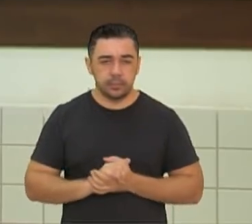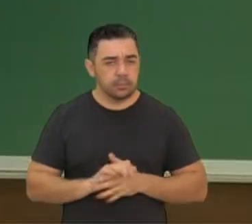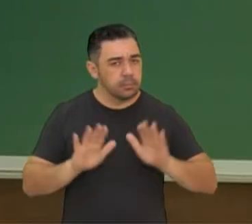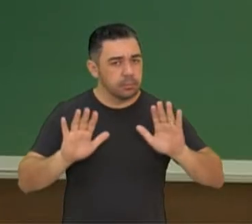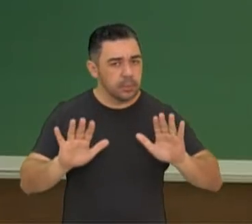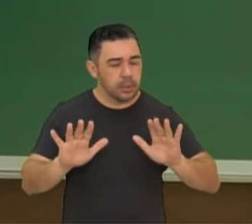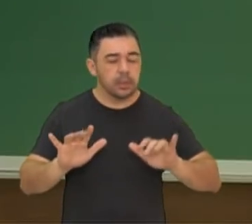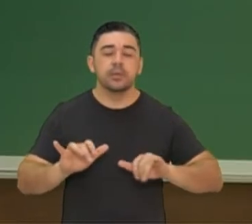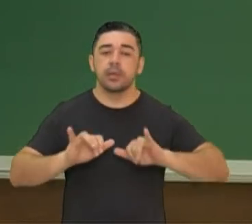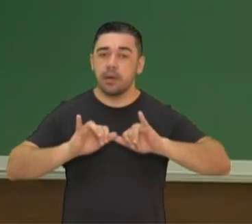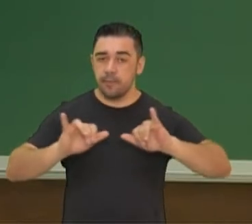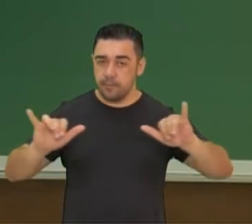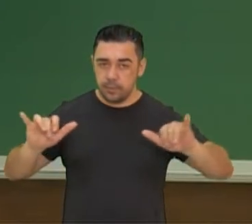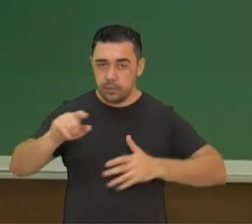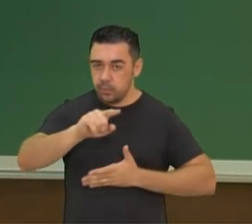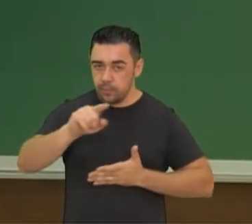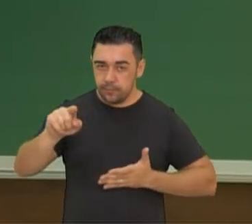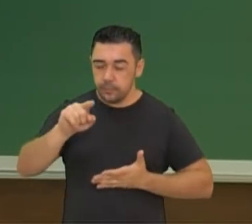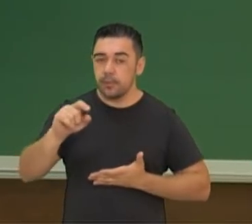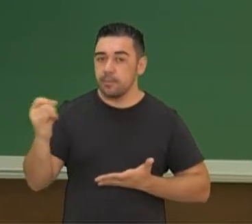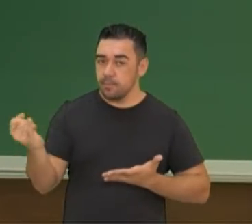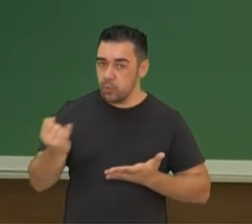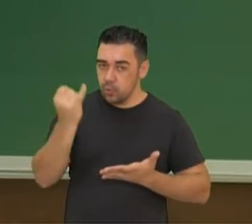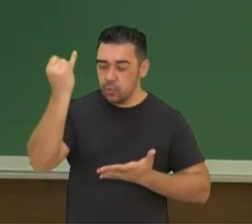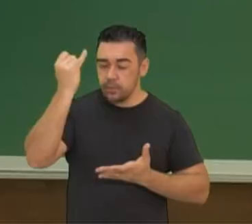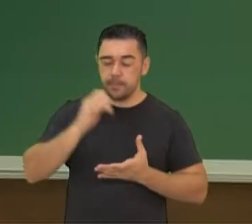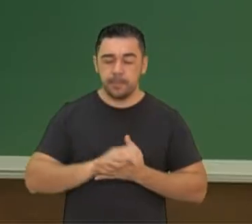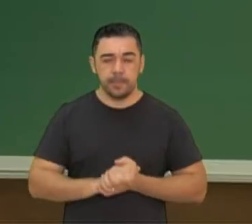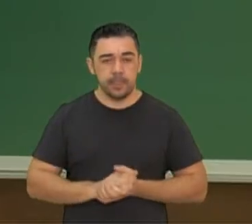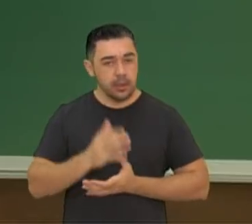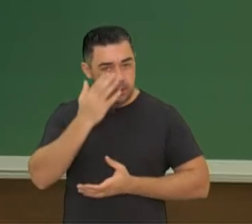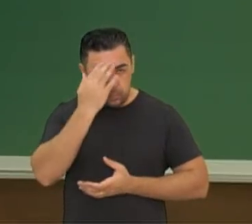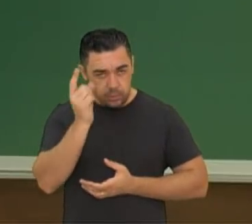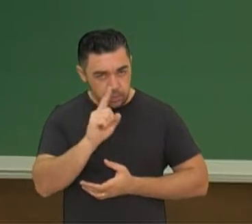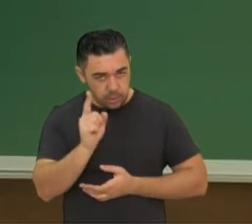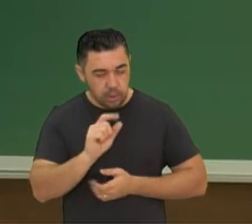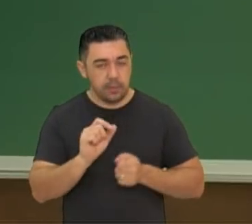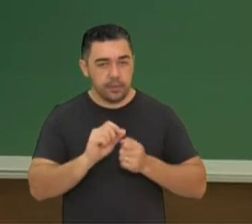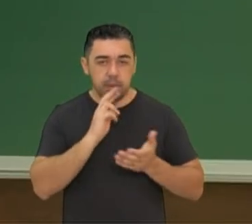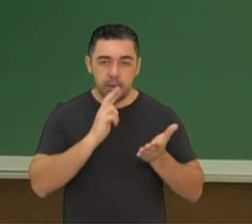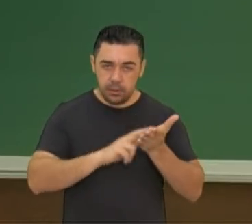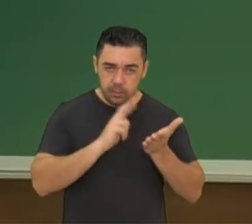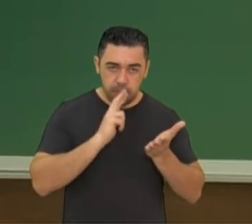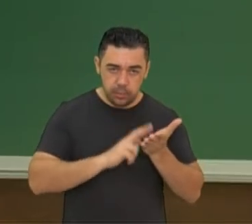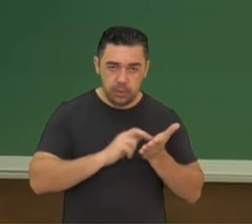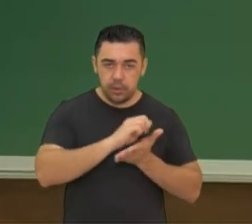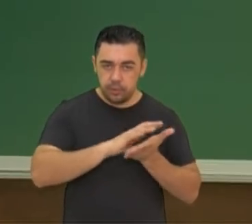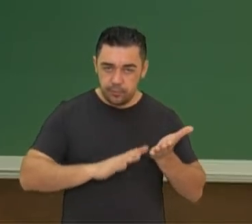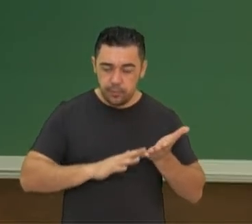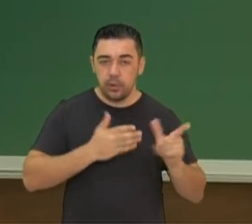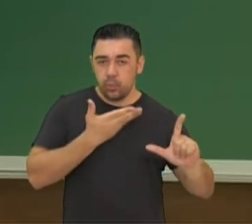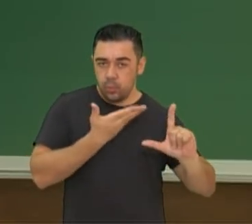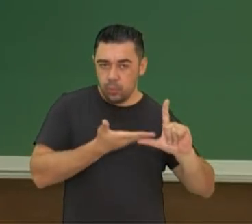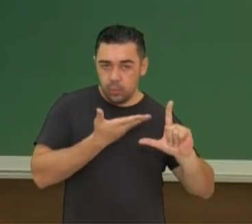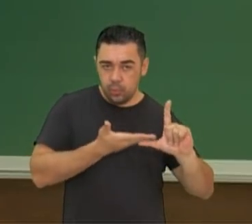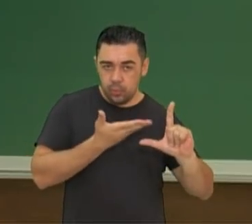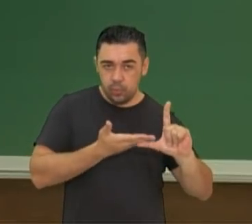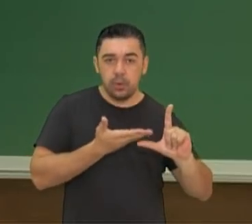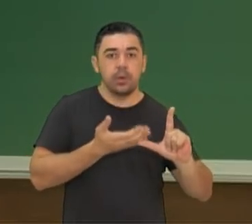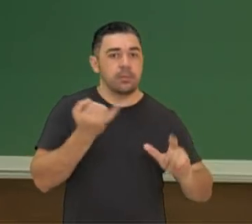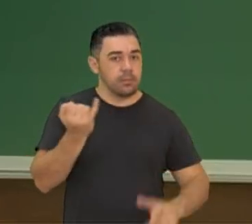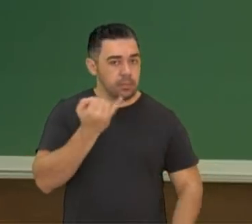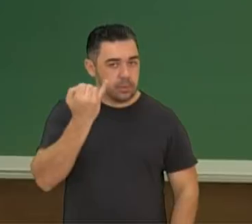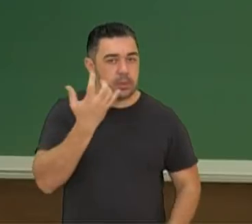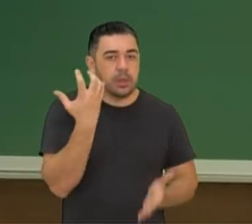Mas antes da gente começar, temos alguns recadinhos importantes. Não se esqueça de resolver as atividades do Google Classroom, atividade obrigatória que valida a